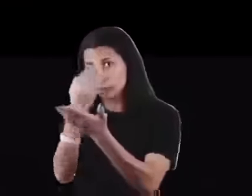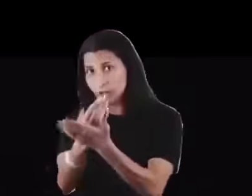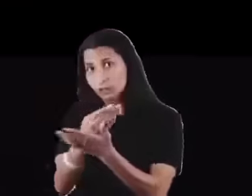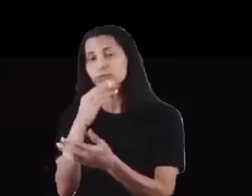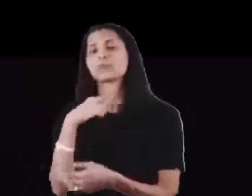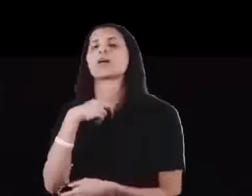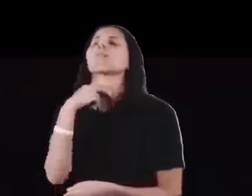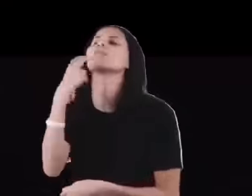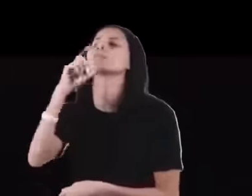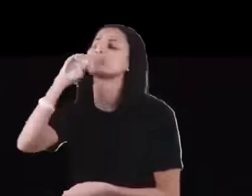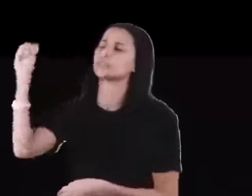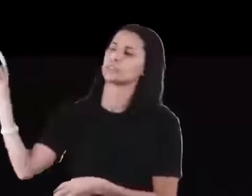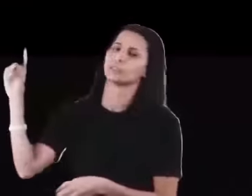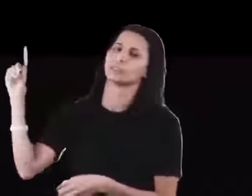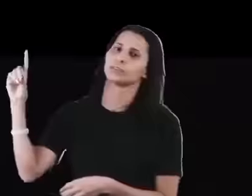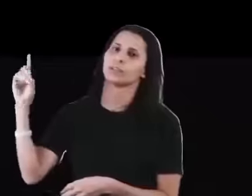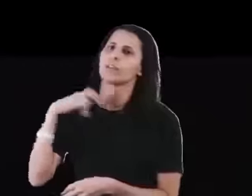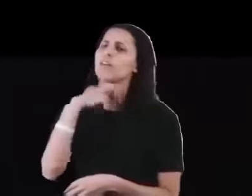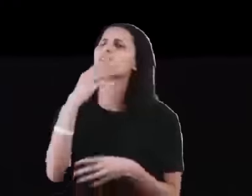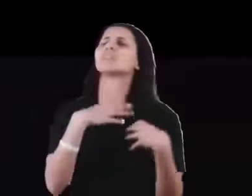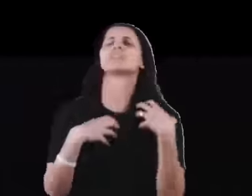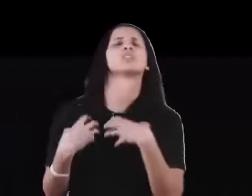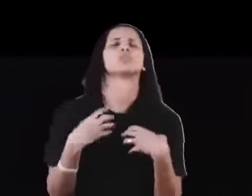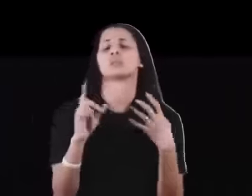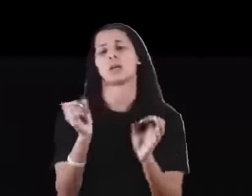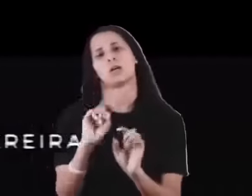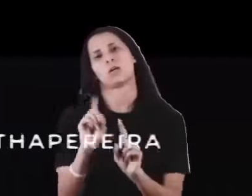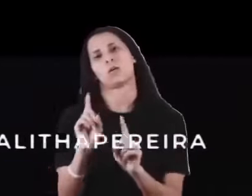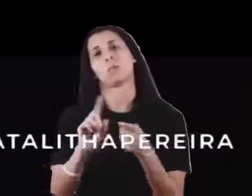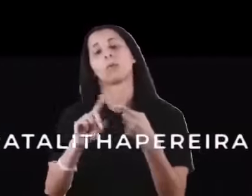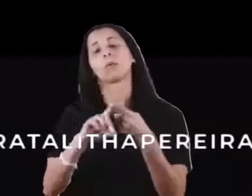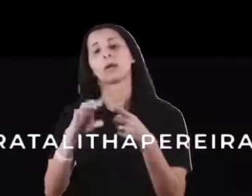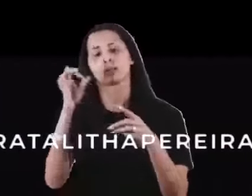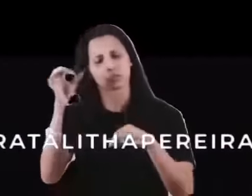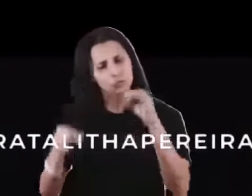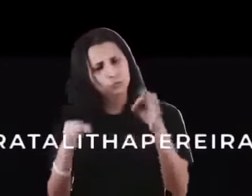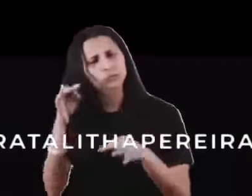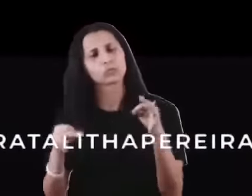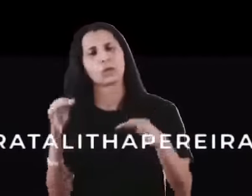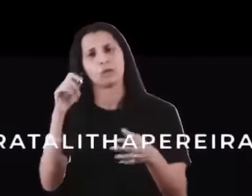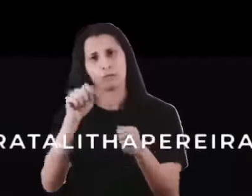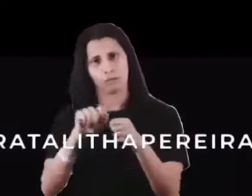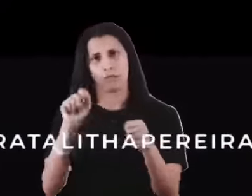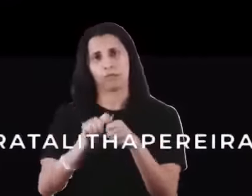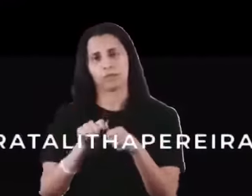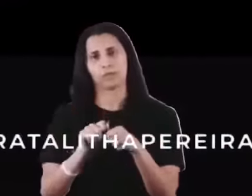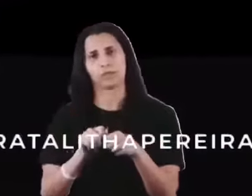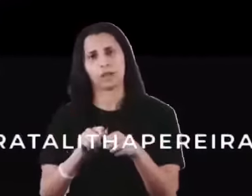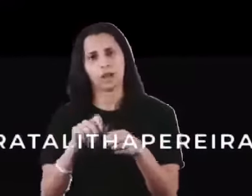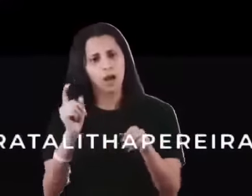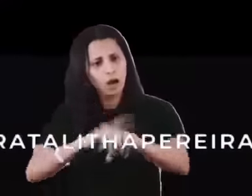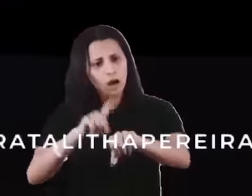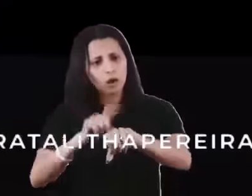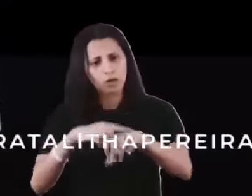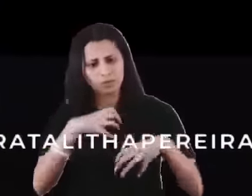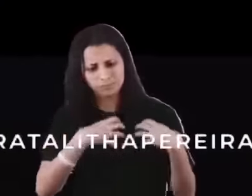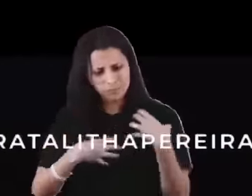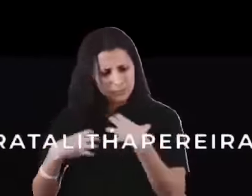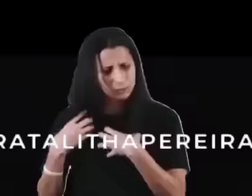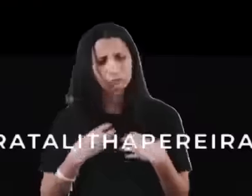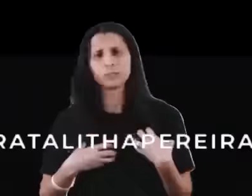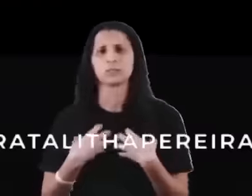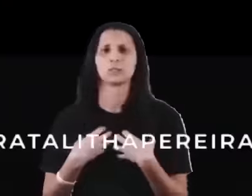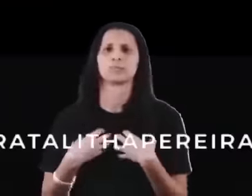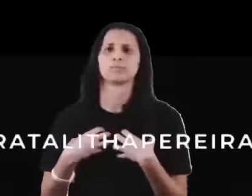voz do desespero porque a justiça seja feita na hora da crise na hora do desespero o desespero ele não fala não ele grita no